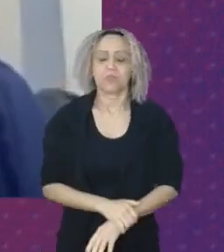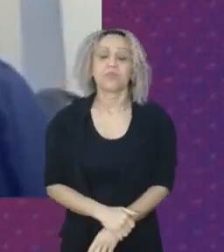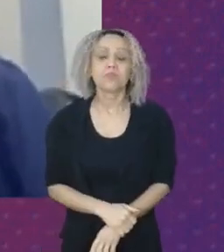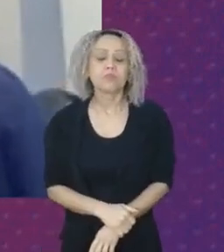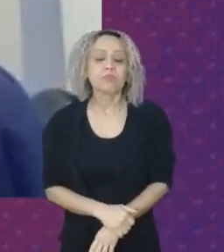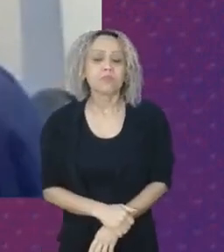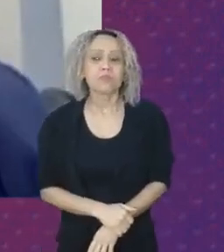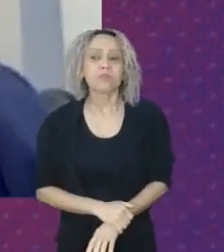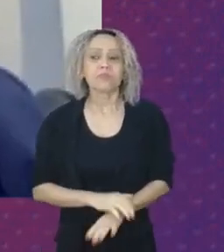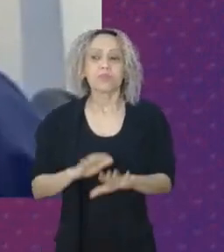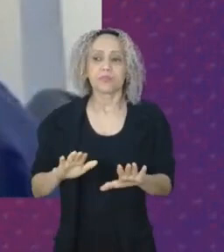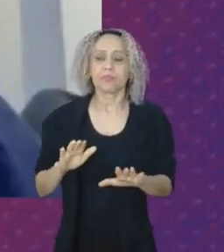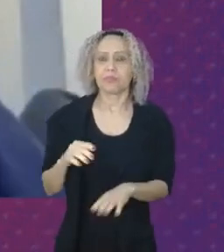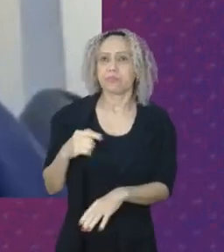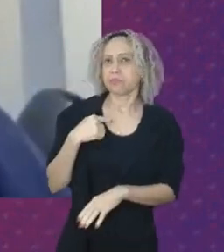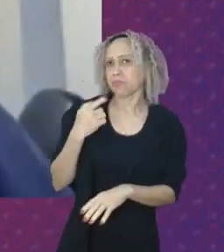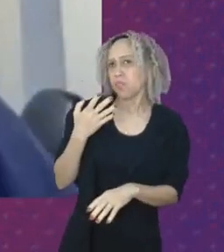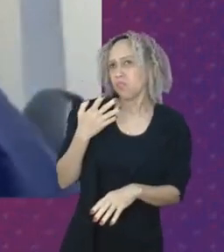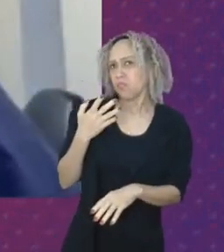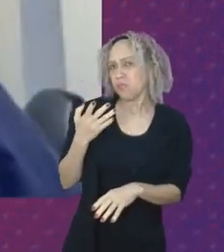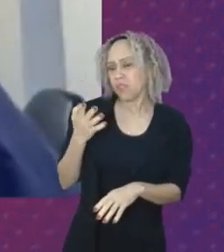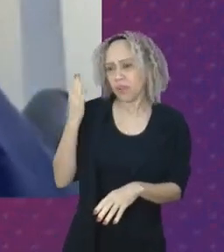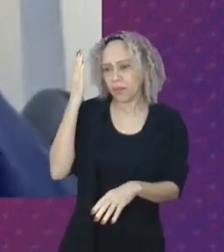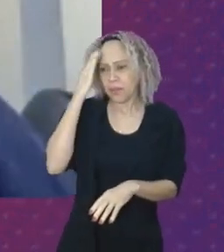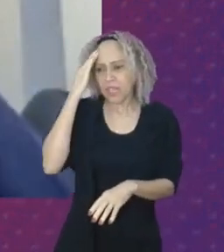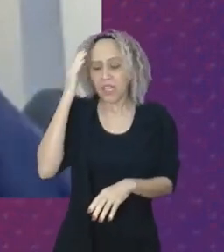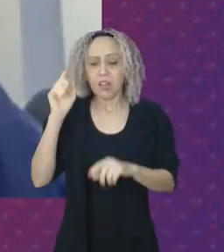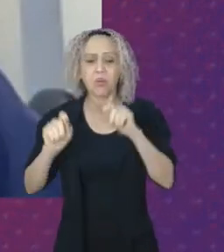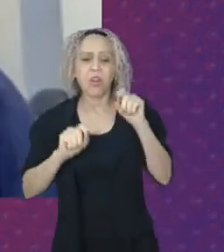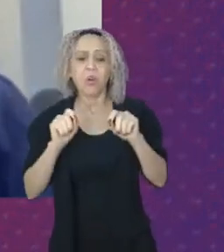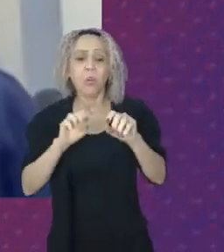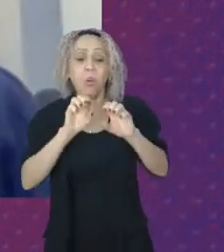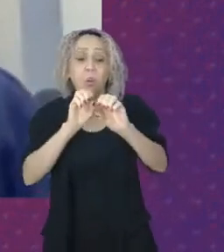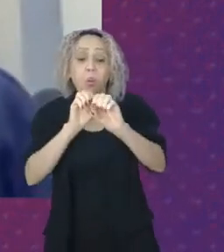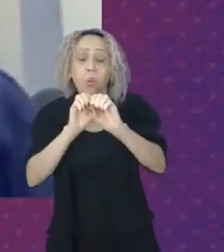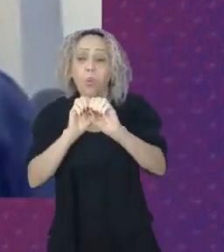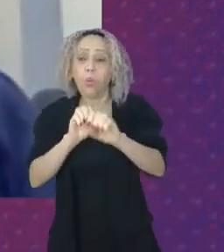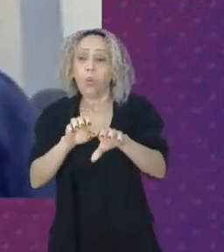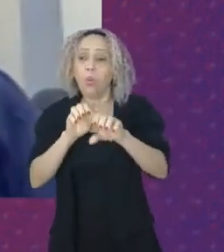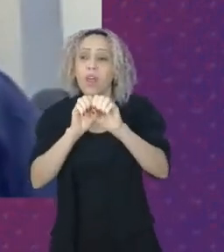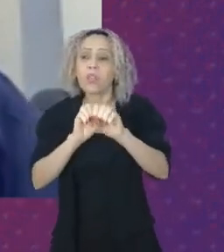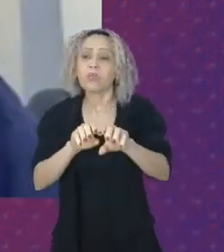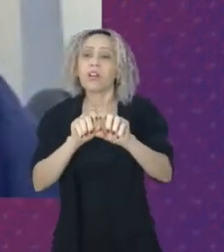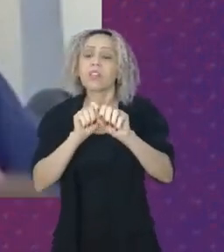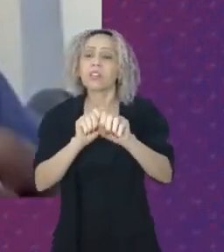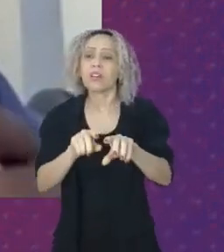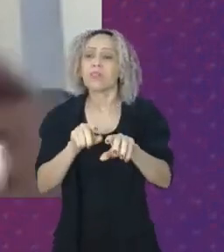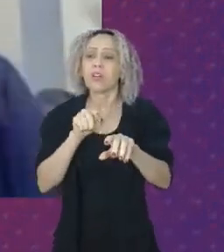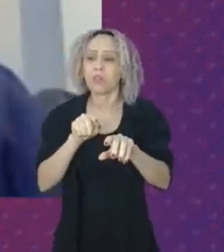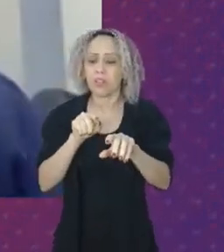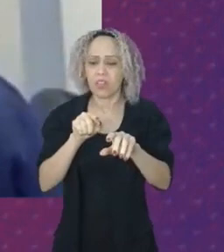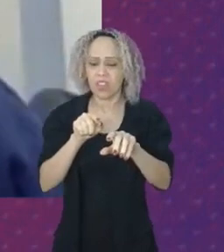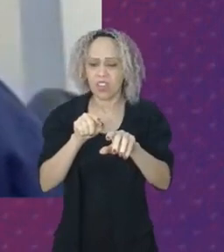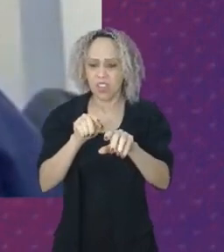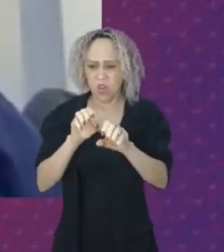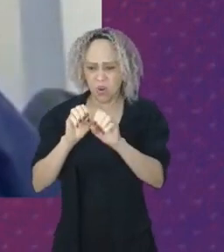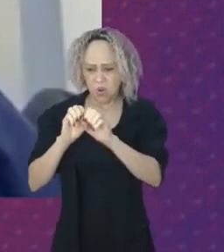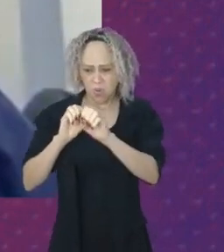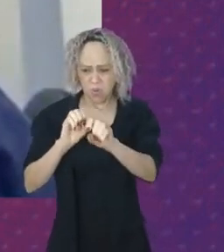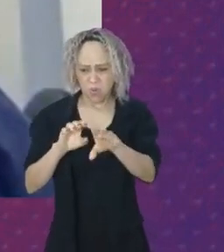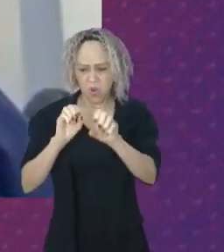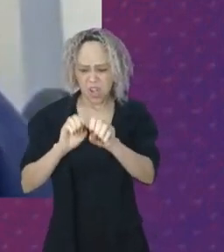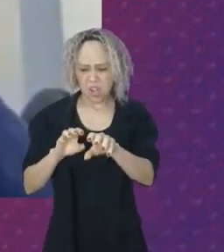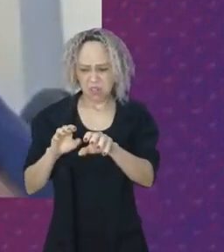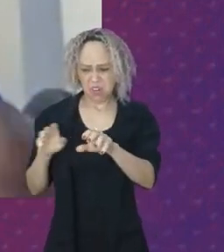não, eu vou dizer, eu não gosto de dizer formar, quando ela está pensando, ela, na verdade, ela quer deformar as pessoas, porque quer privar as